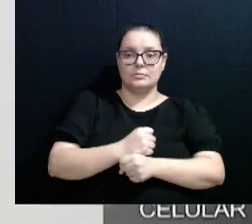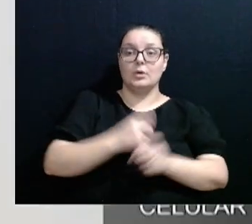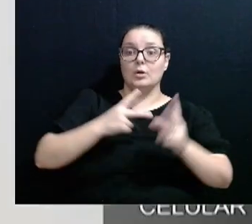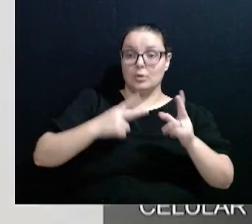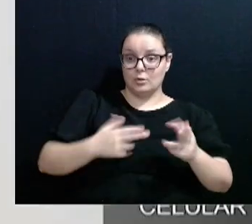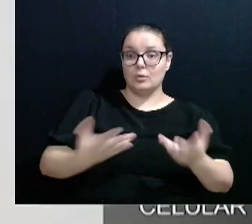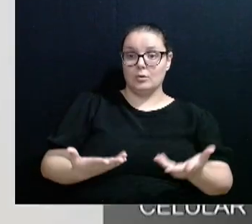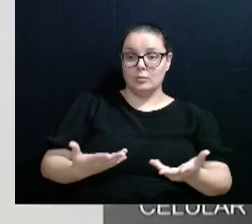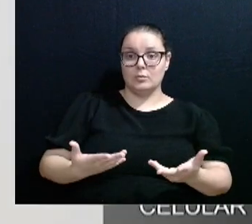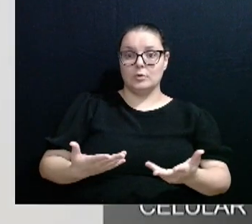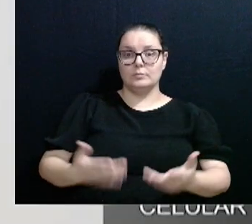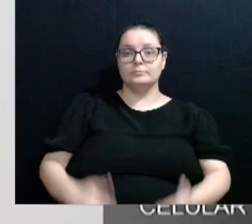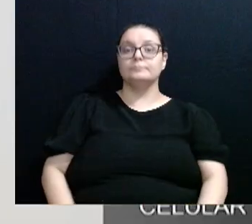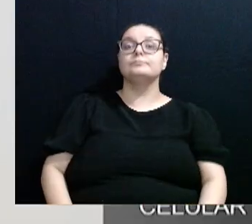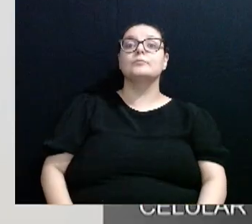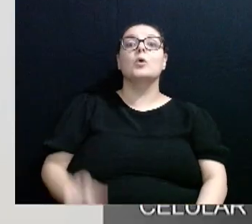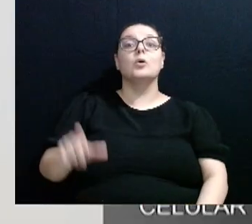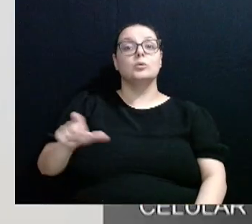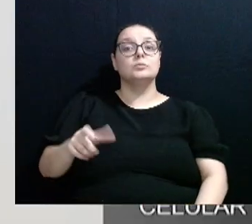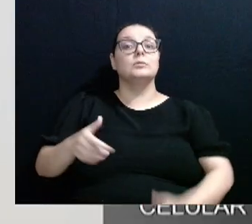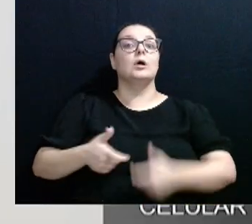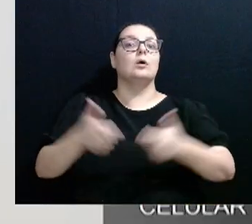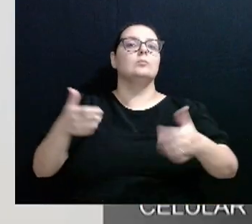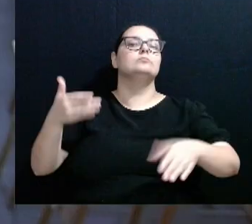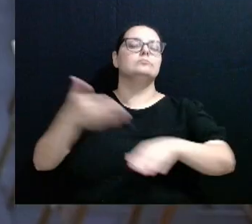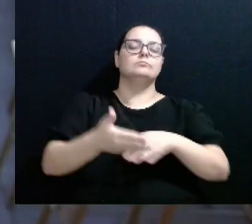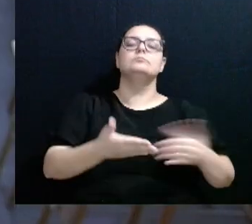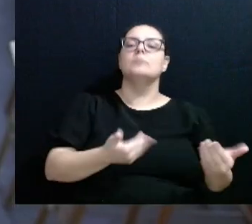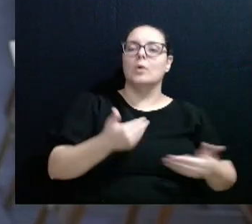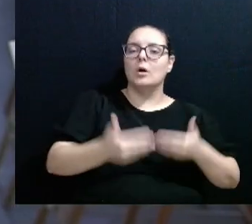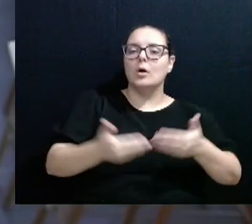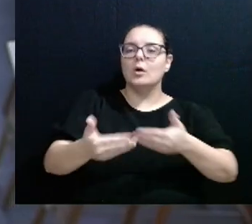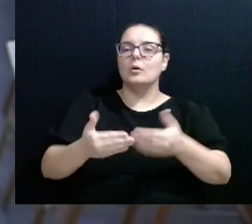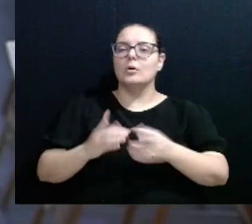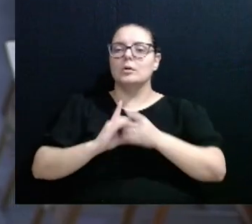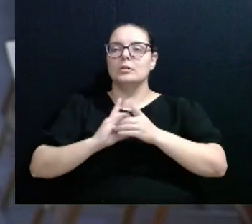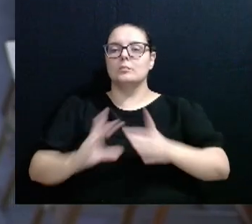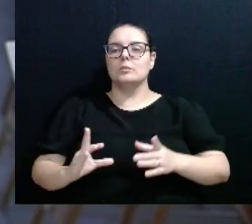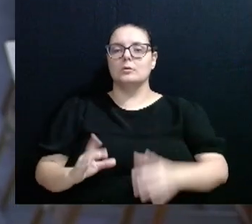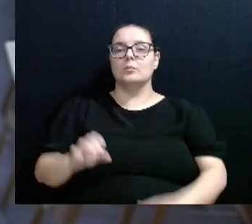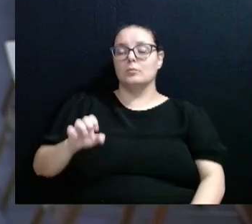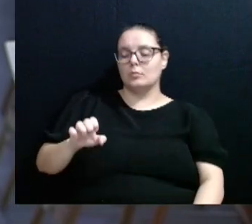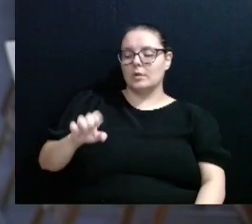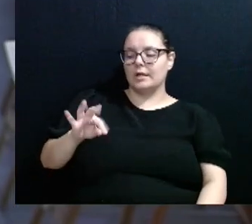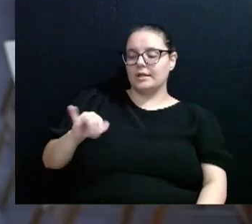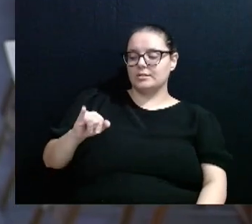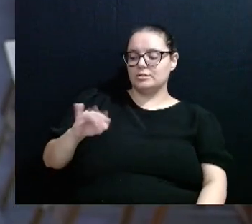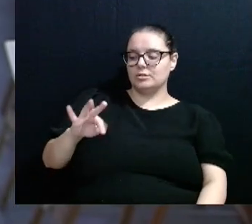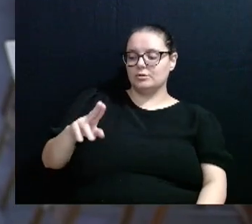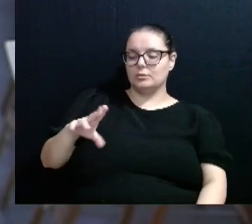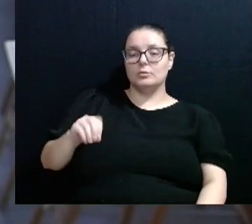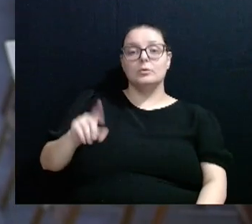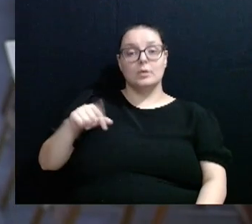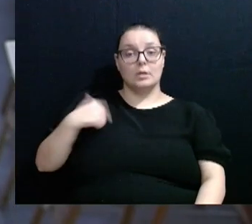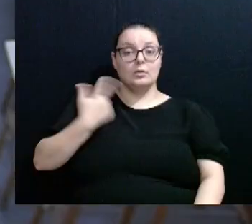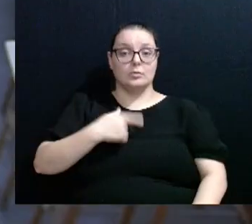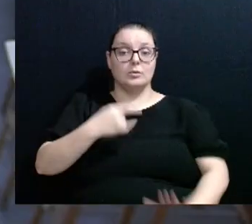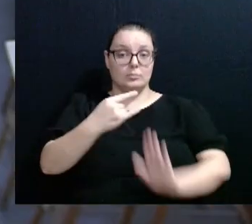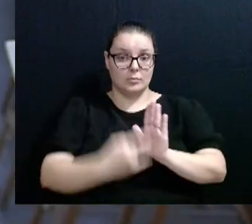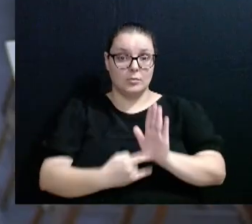para aumentar a participação jovem no processo democrático. O e-título é o nosso documento, é o título de